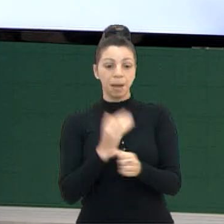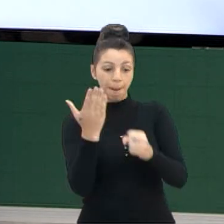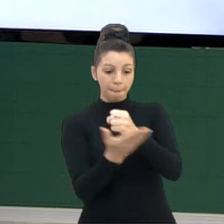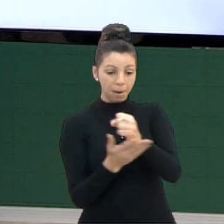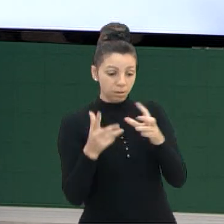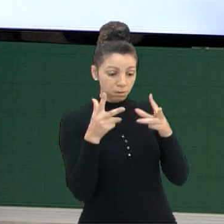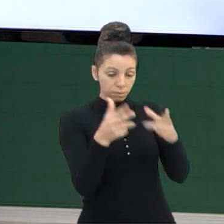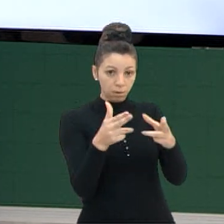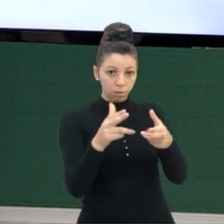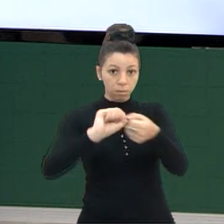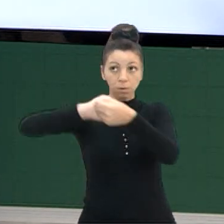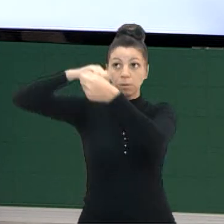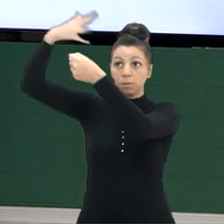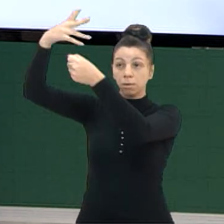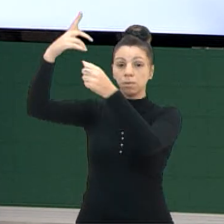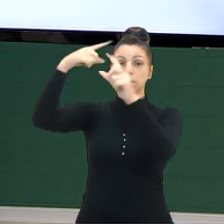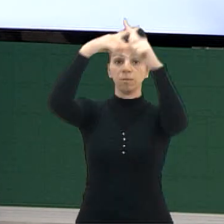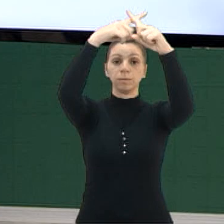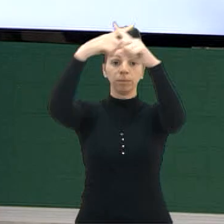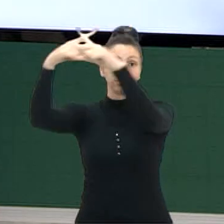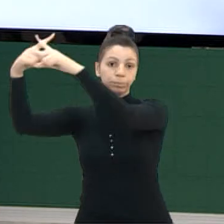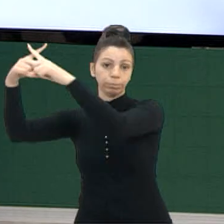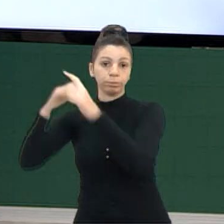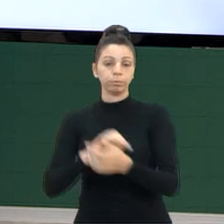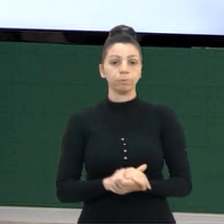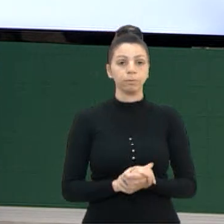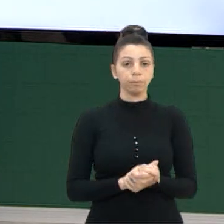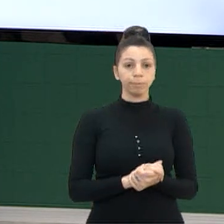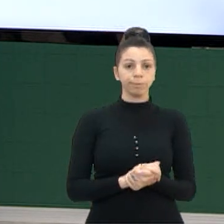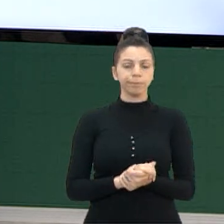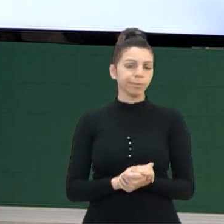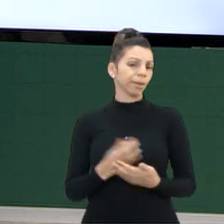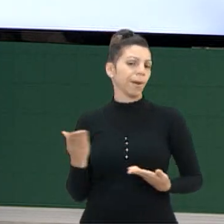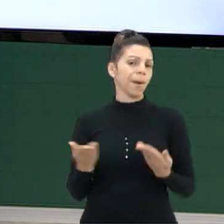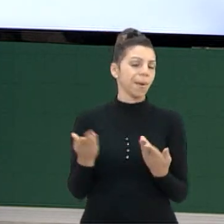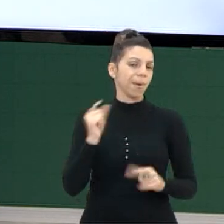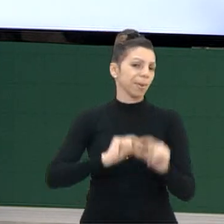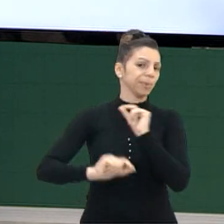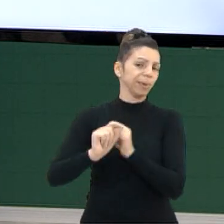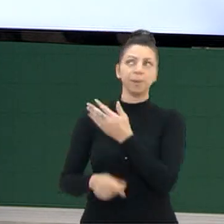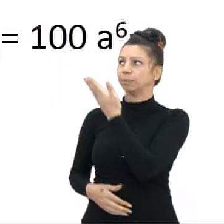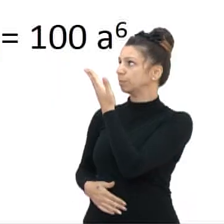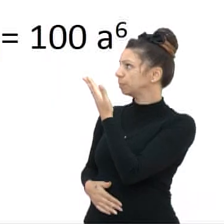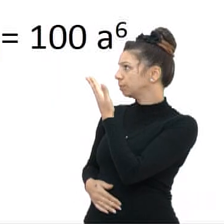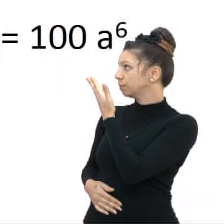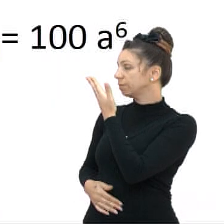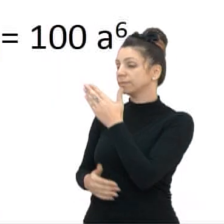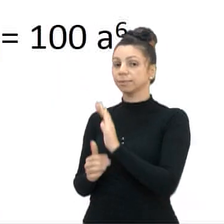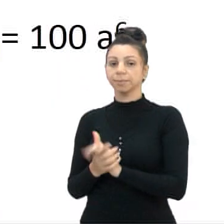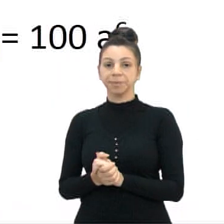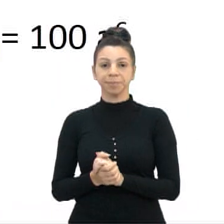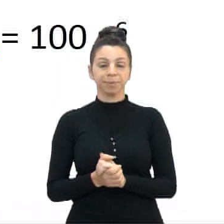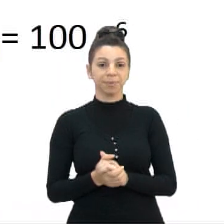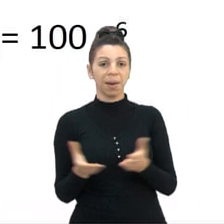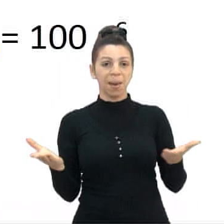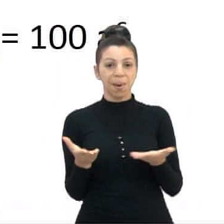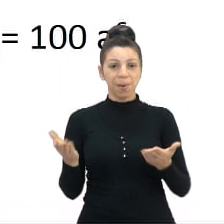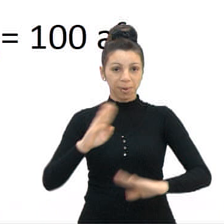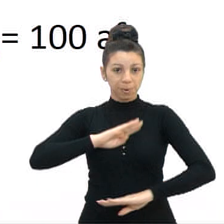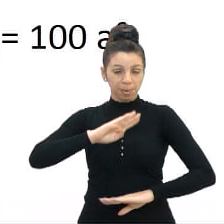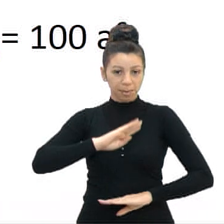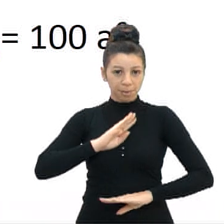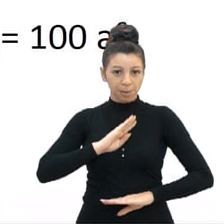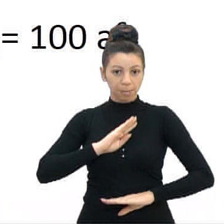com os expoentes? Multiplica-se os expoentes. Mas vamos olhar como é que vai ficar aqui com os monômios. Considere a situação a